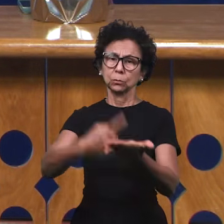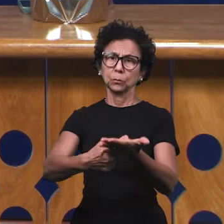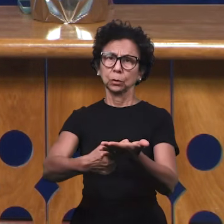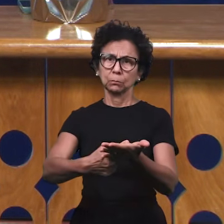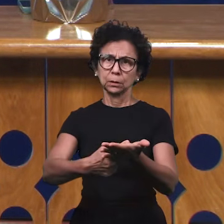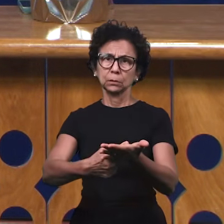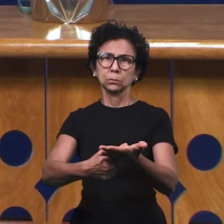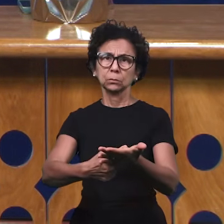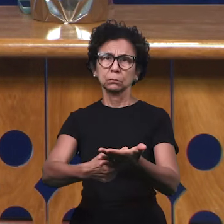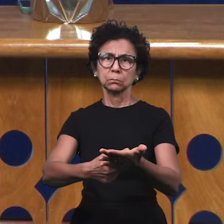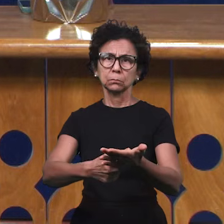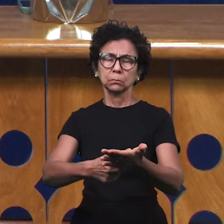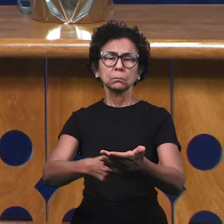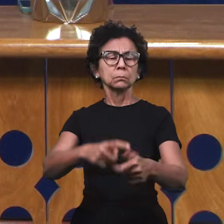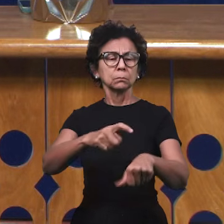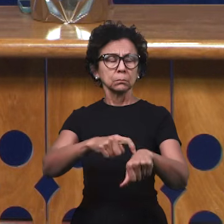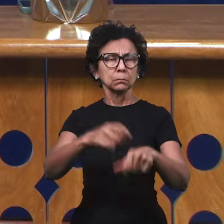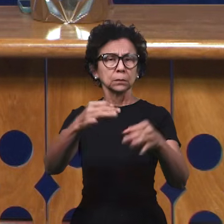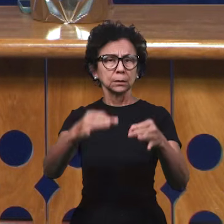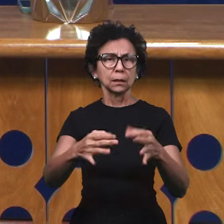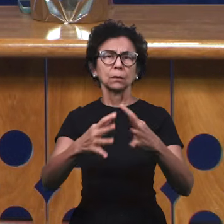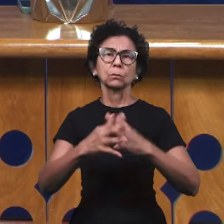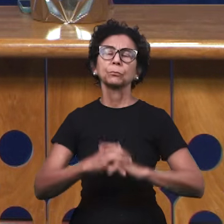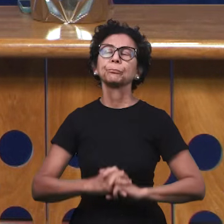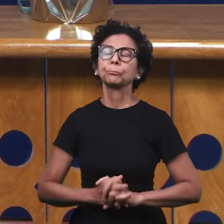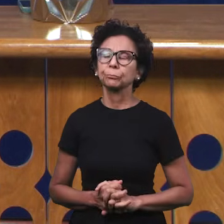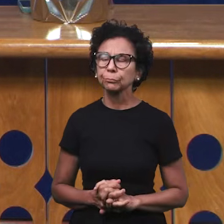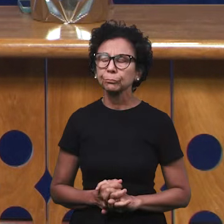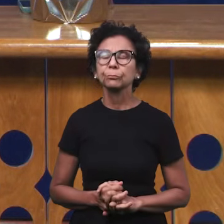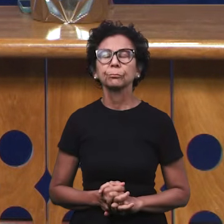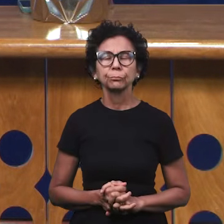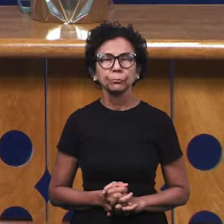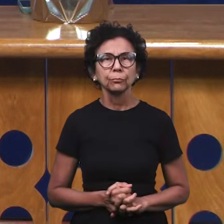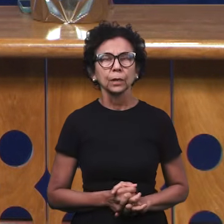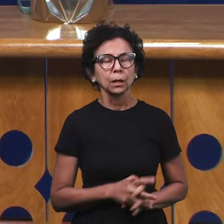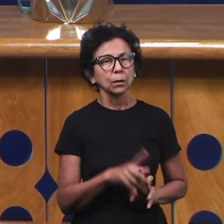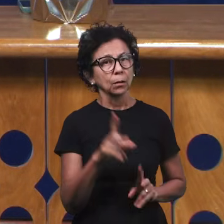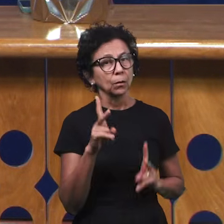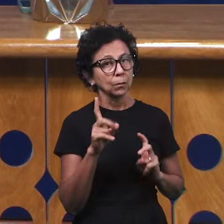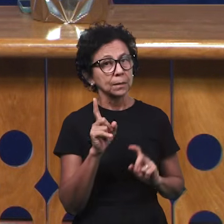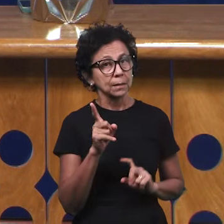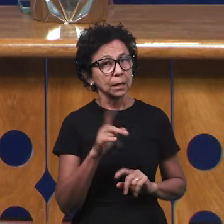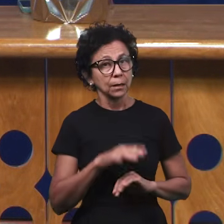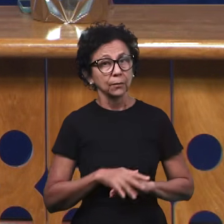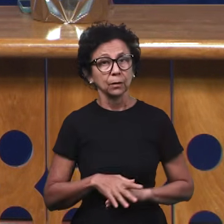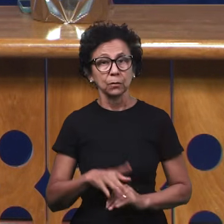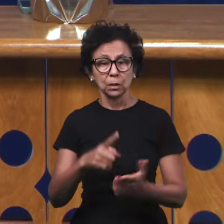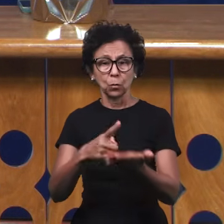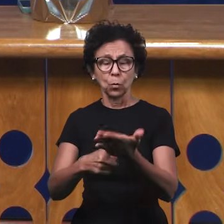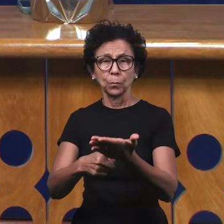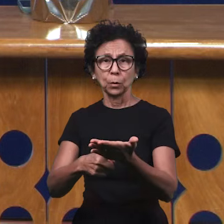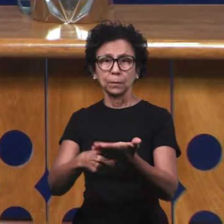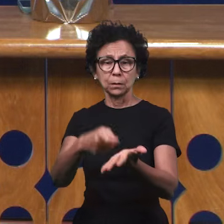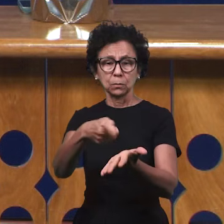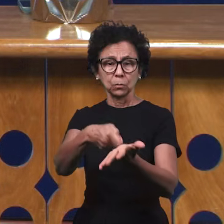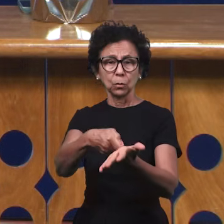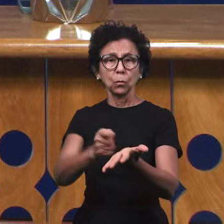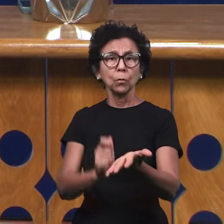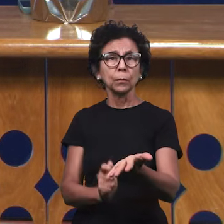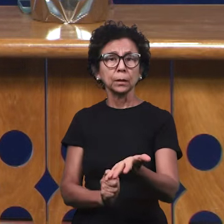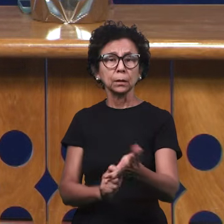fazer, ou que foi chamado para fazer. Os irmãos podem observar, a nossa pontualidade, ela começa onde? No culto, porque